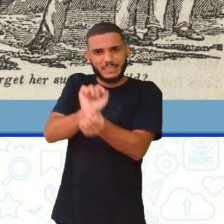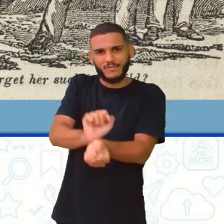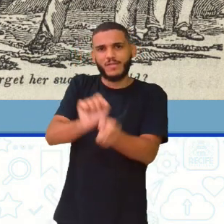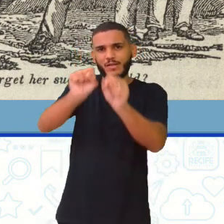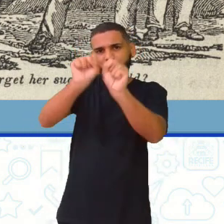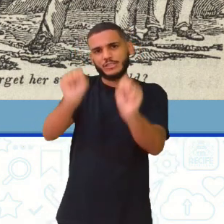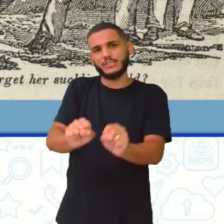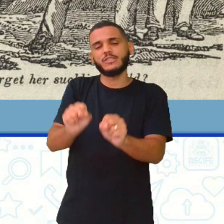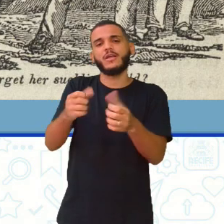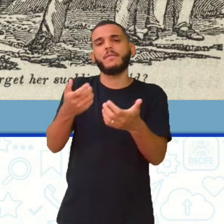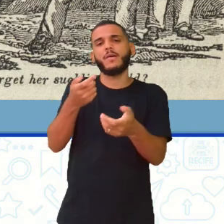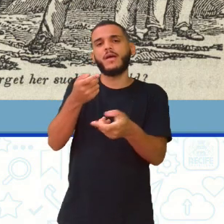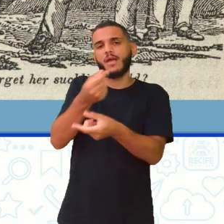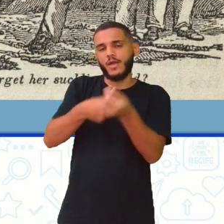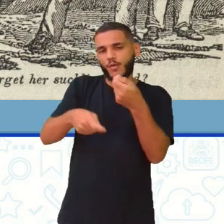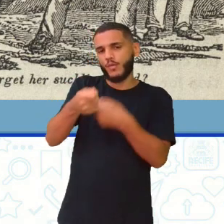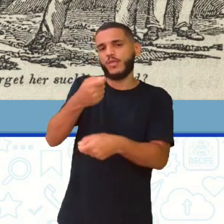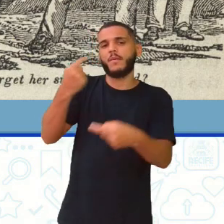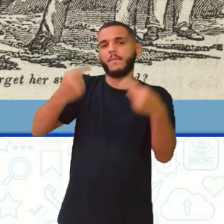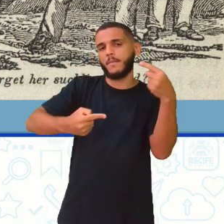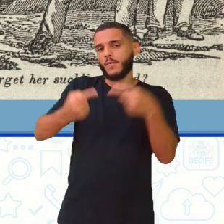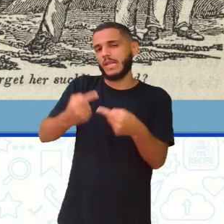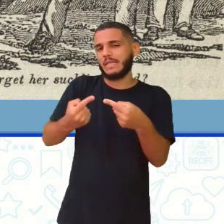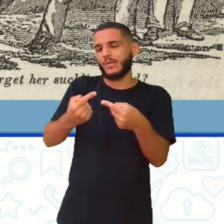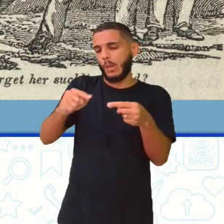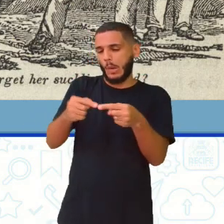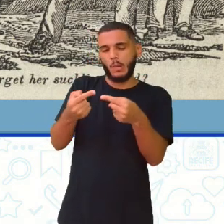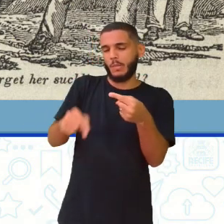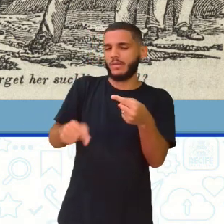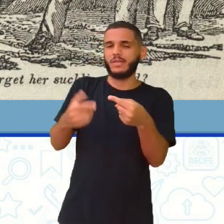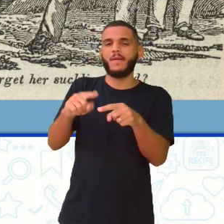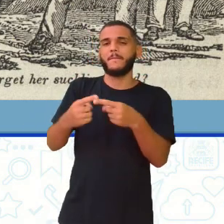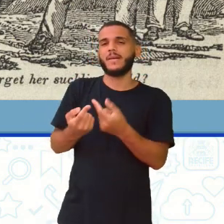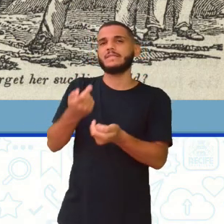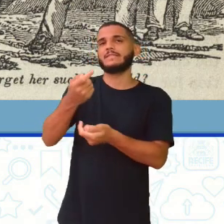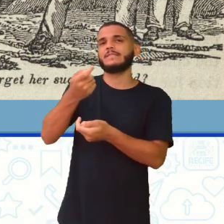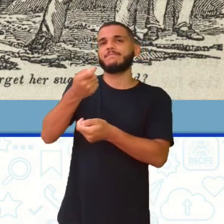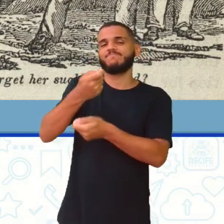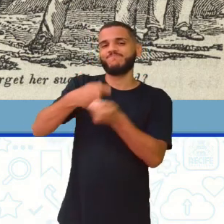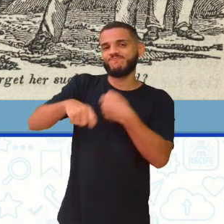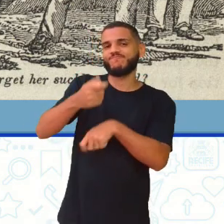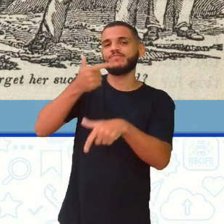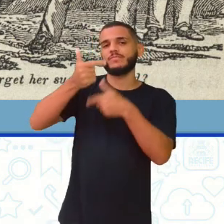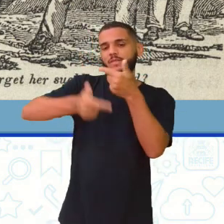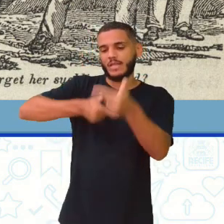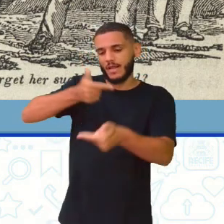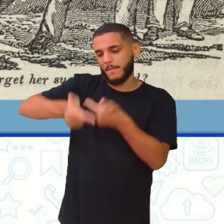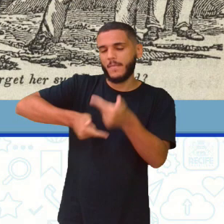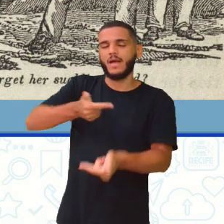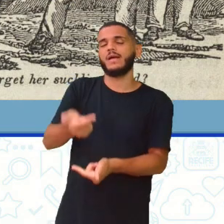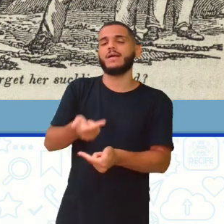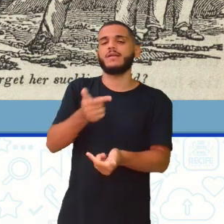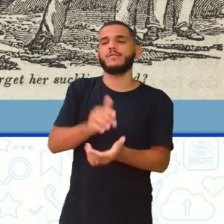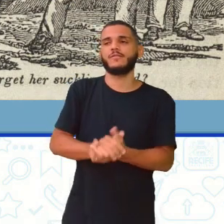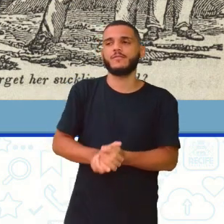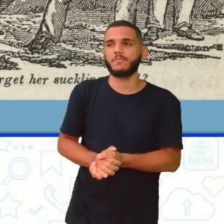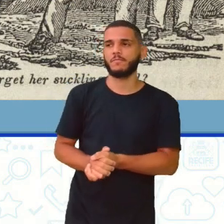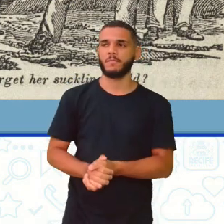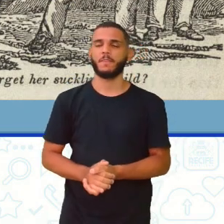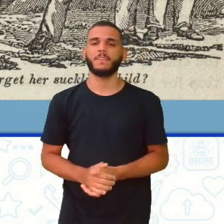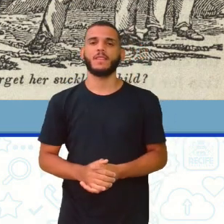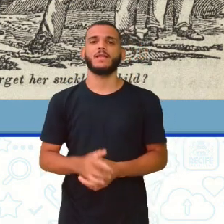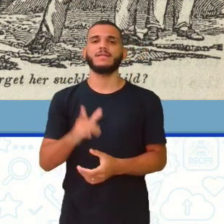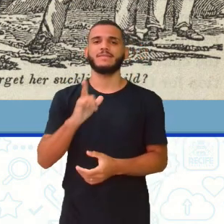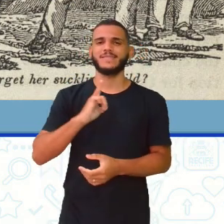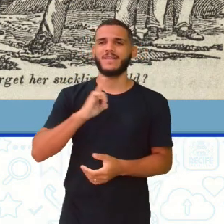sistema econômico, político, não político, mas econômico e de trabalho entre aspas, né?